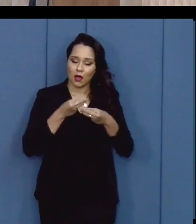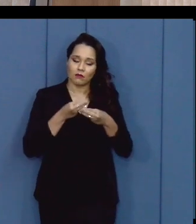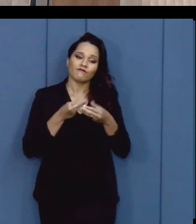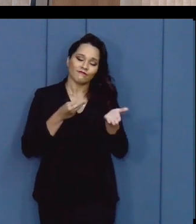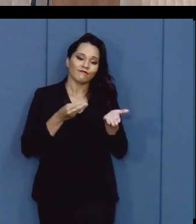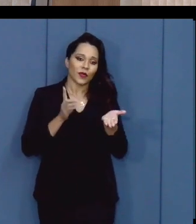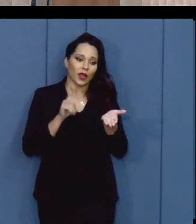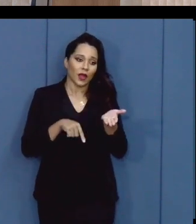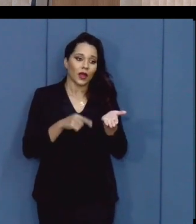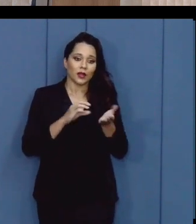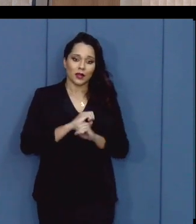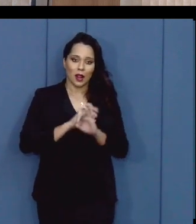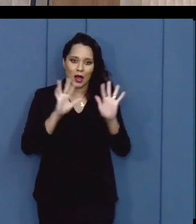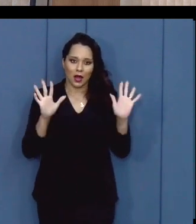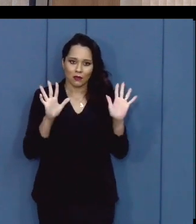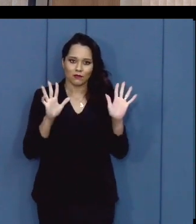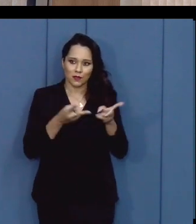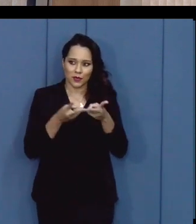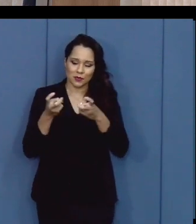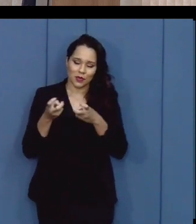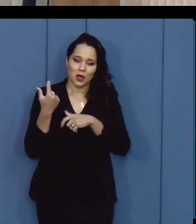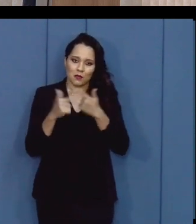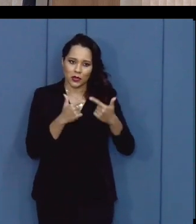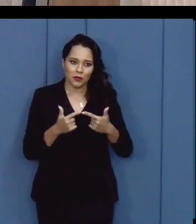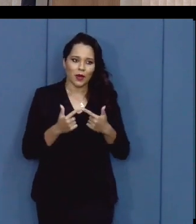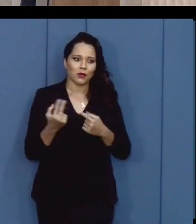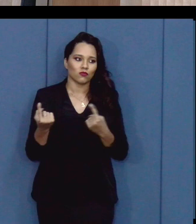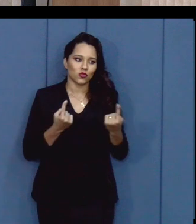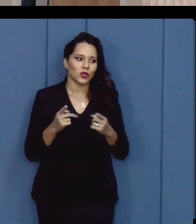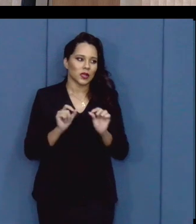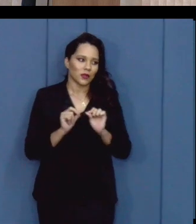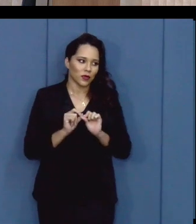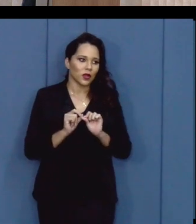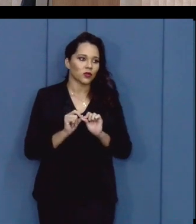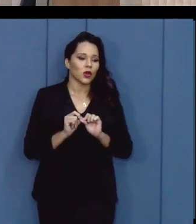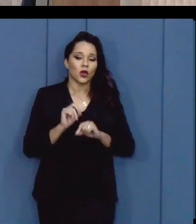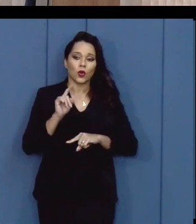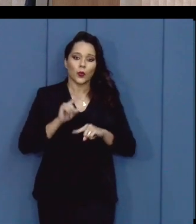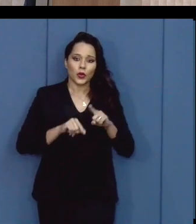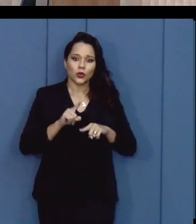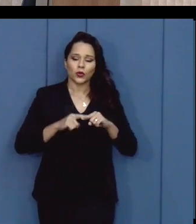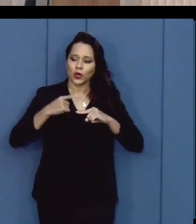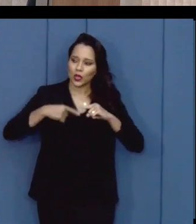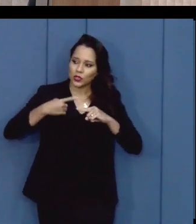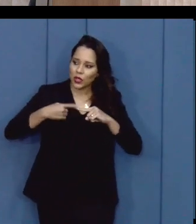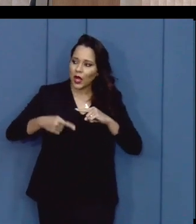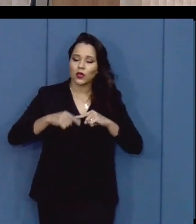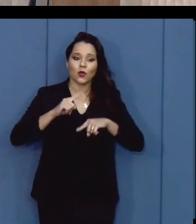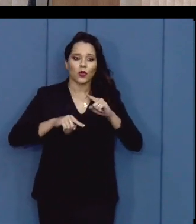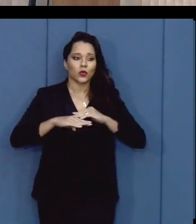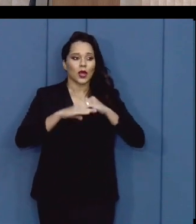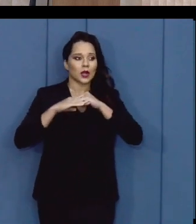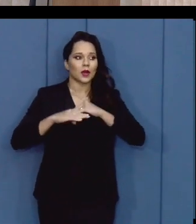é absolutamente claro de ser visto pelo trabalho multilateral que é feito, pelo produto que é gerado, um